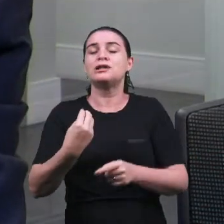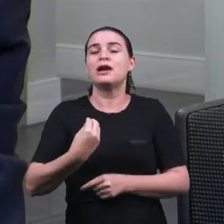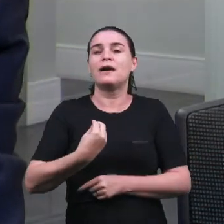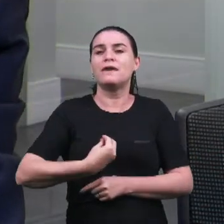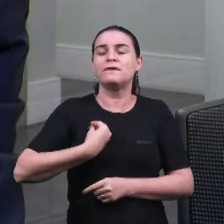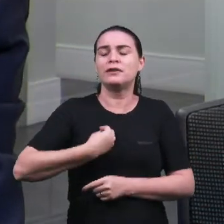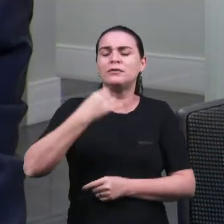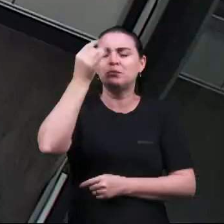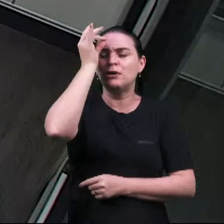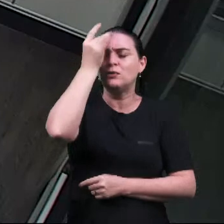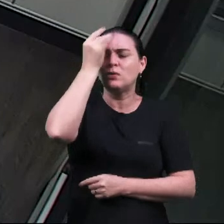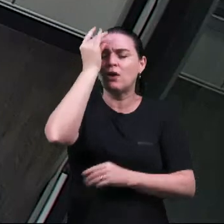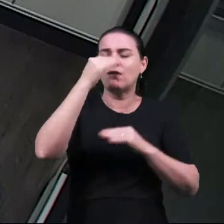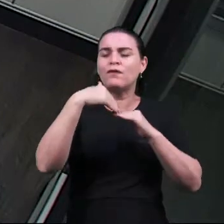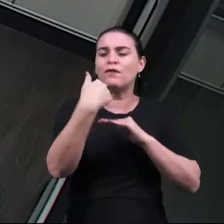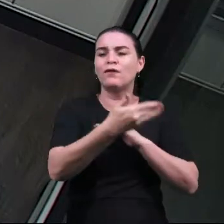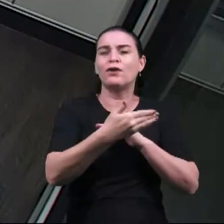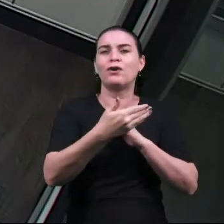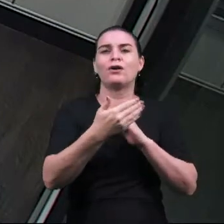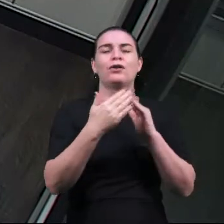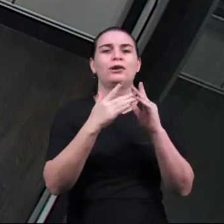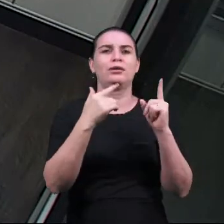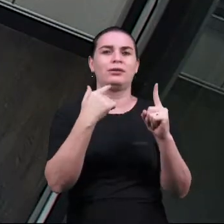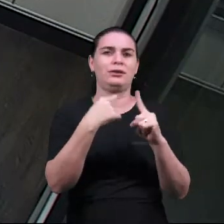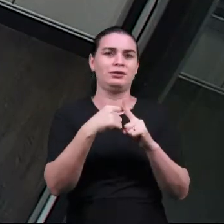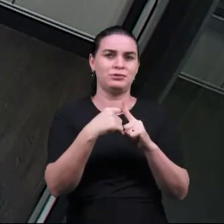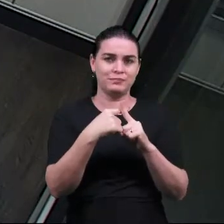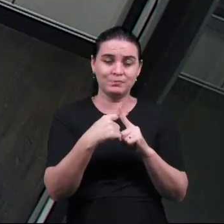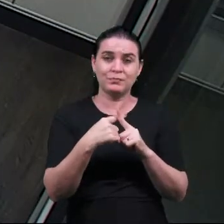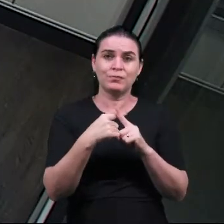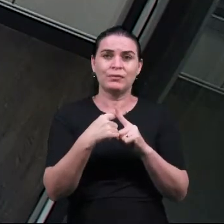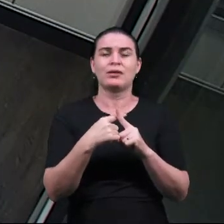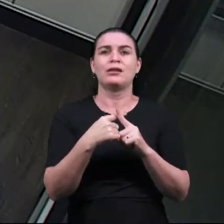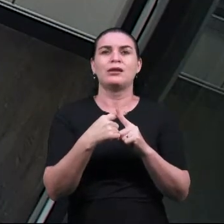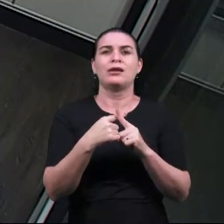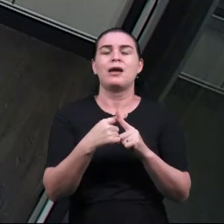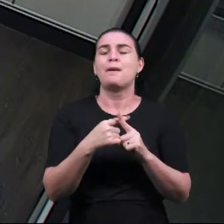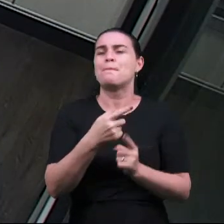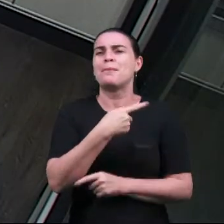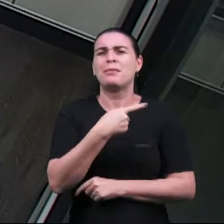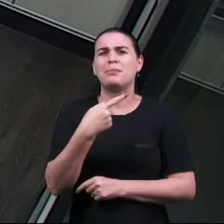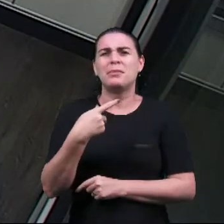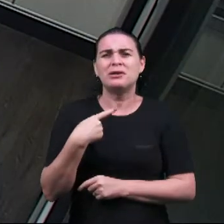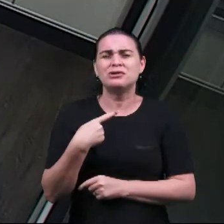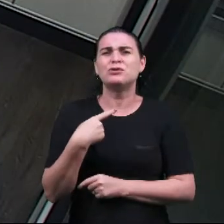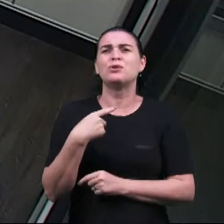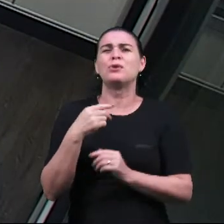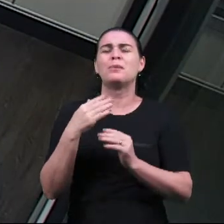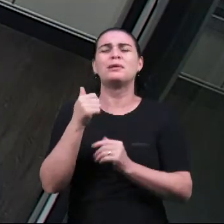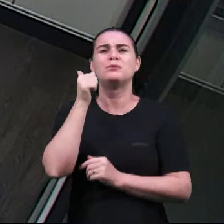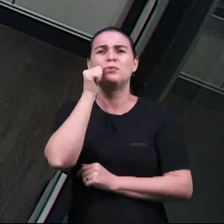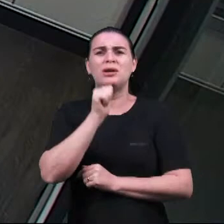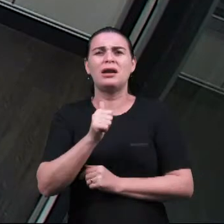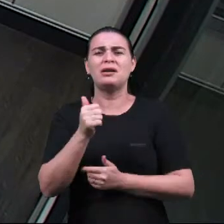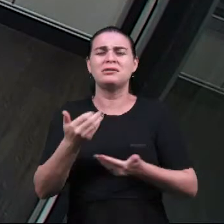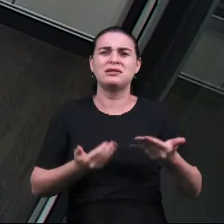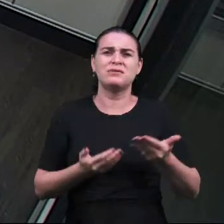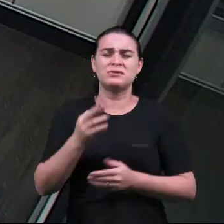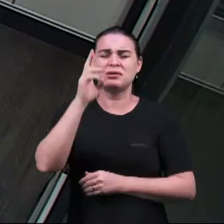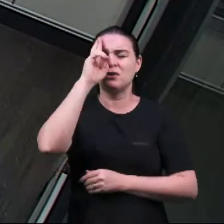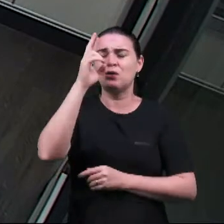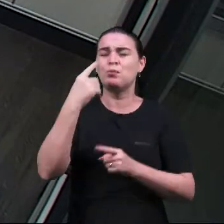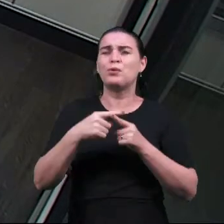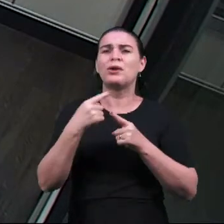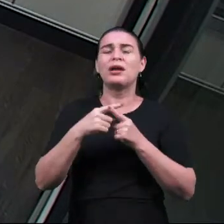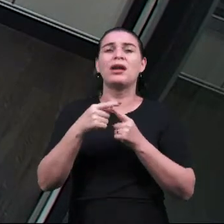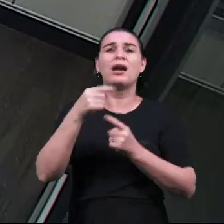valiosa. Vale, aquilo ali não tem idade, aquilo ali mesmo, não. Aquilo é para pastor pegar, ouvir, aquilo é para senhoras. Que a